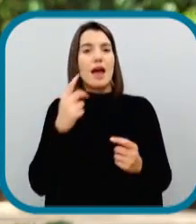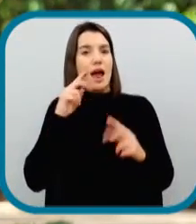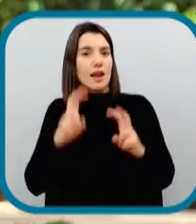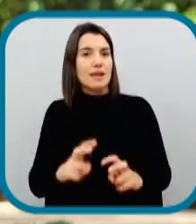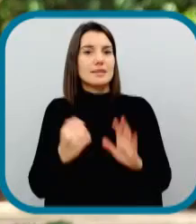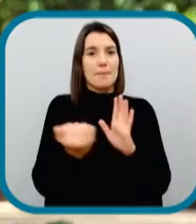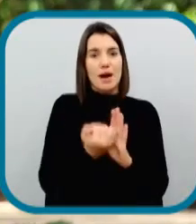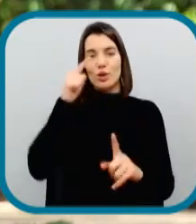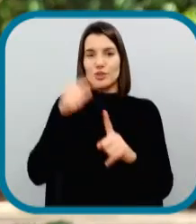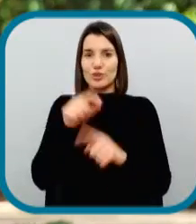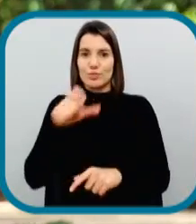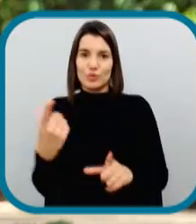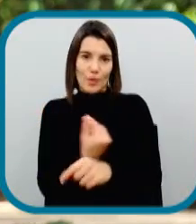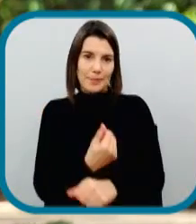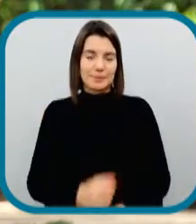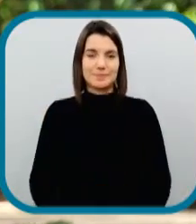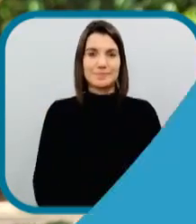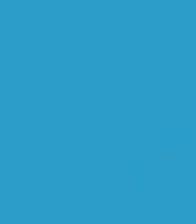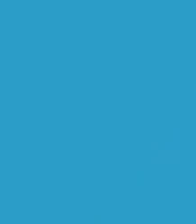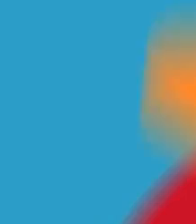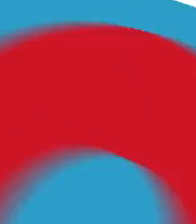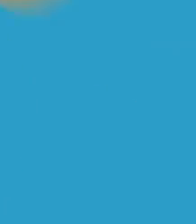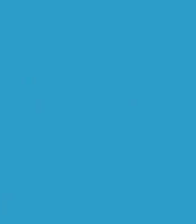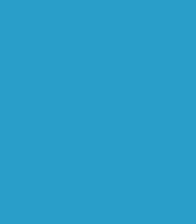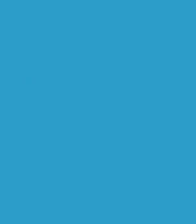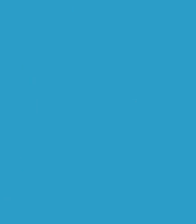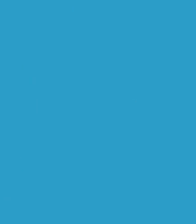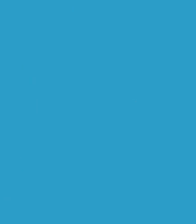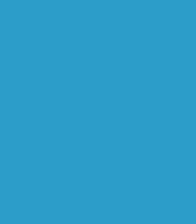analisam o mercado, a marca e os objetivos do cliente.